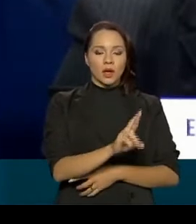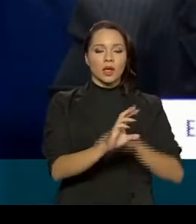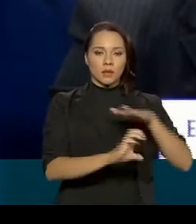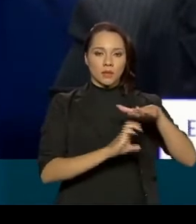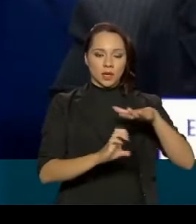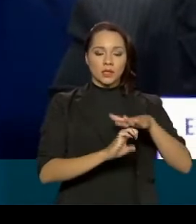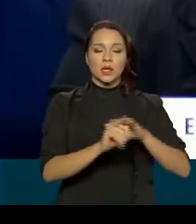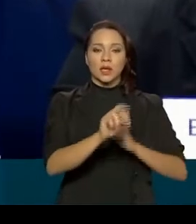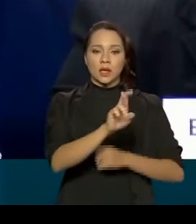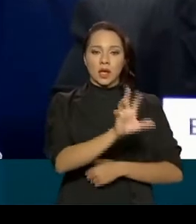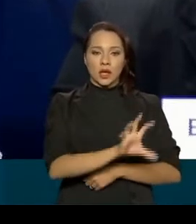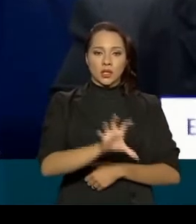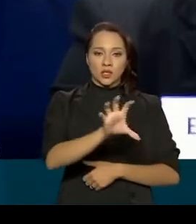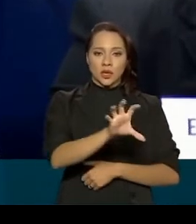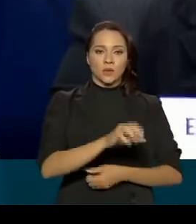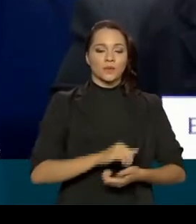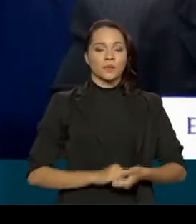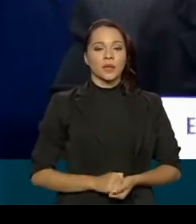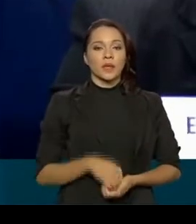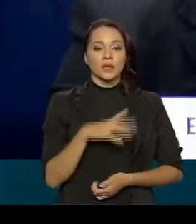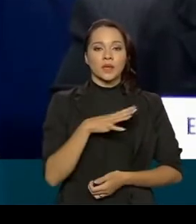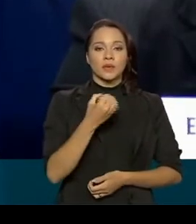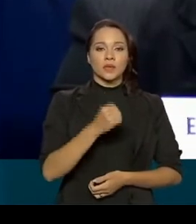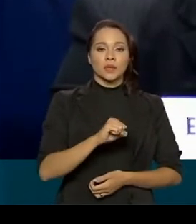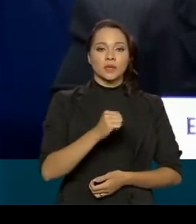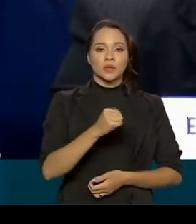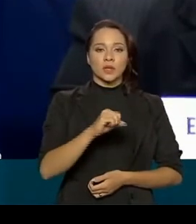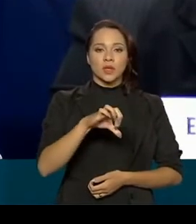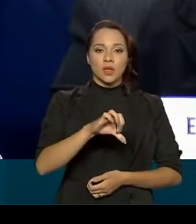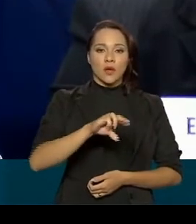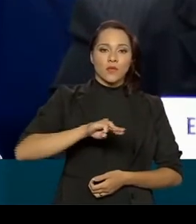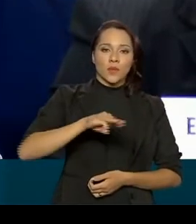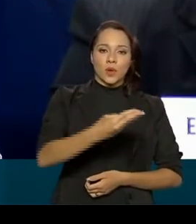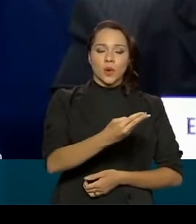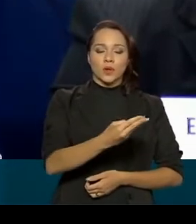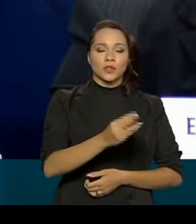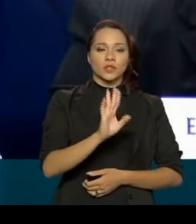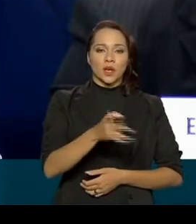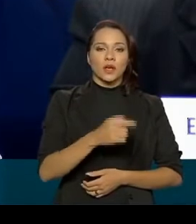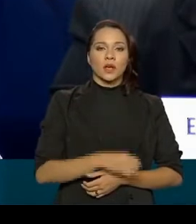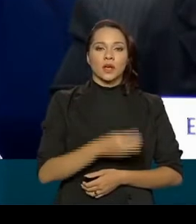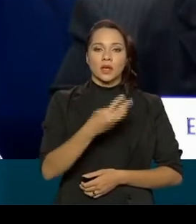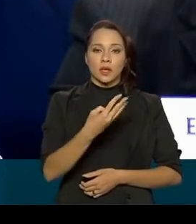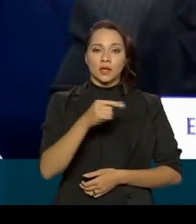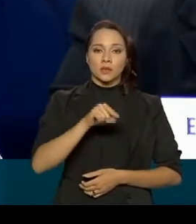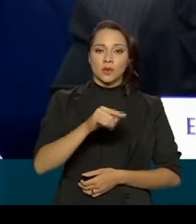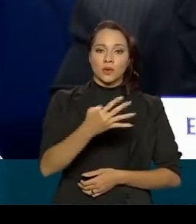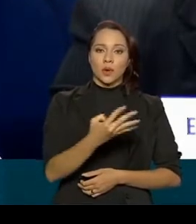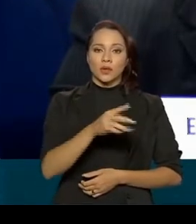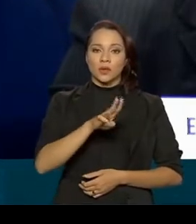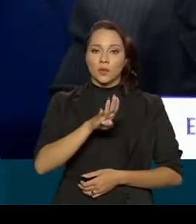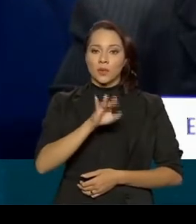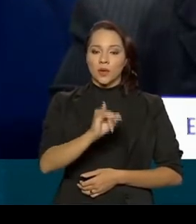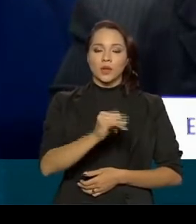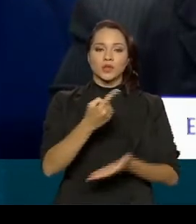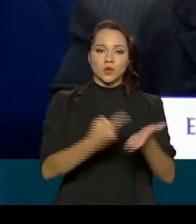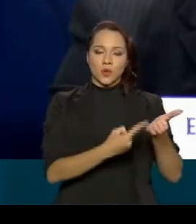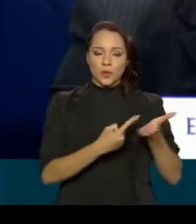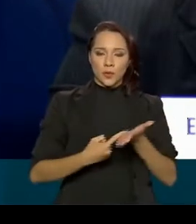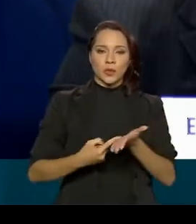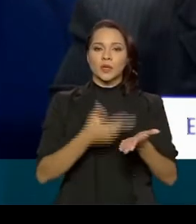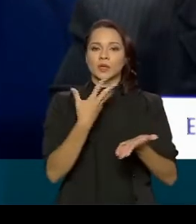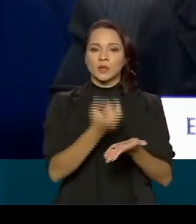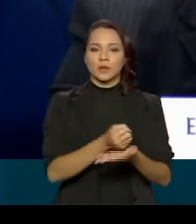na sua região. Tivemos 889 milhões de outorga e 3,4 bilhões de compromissos